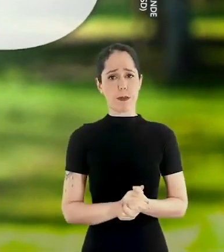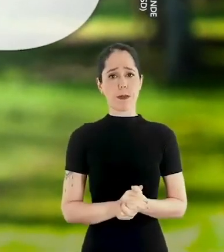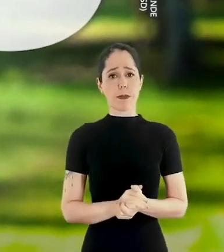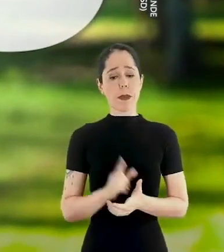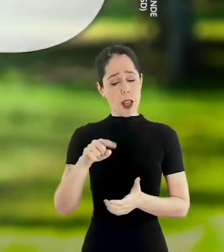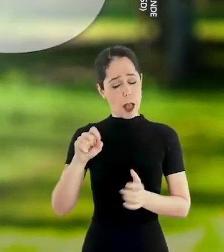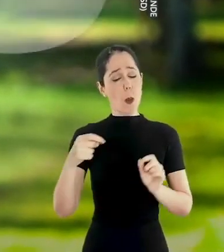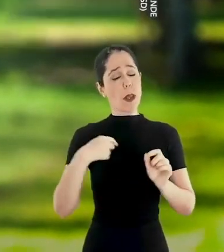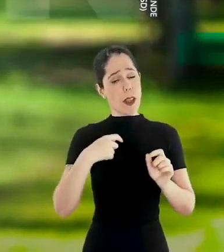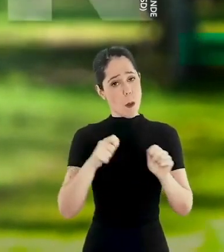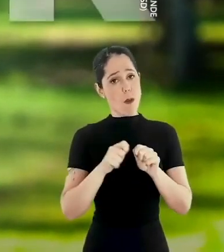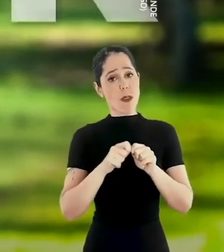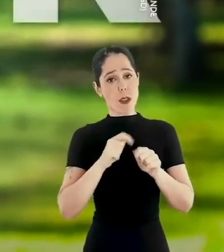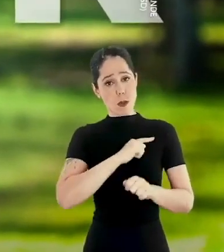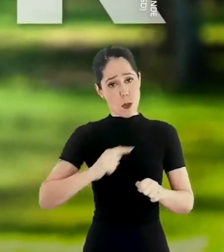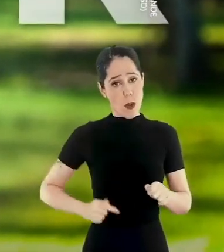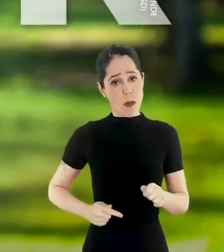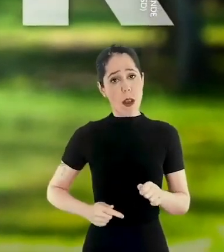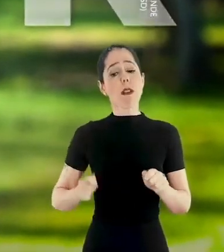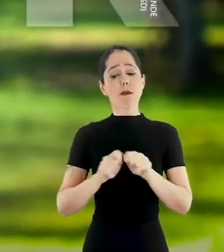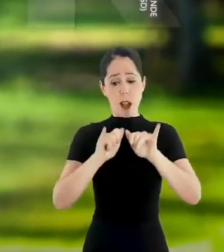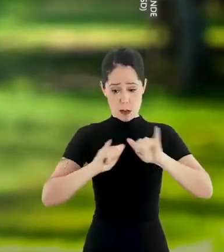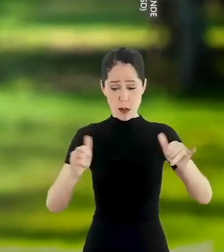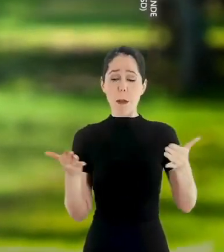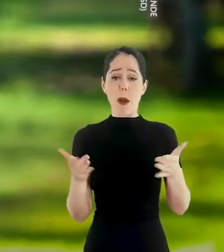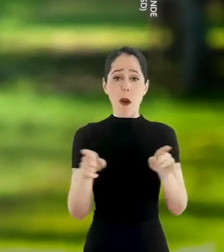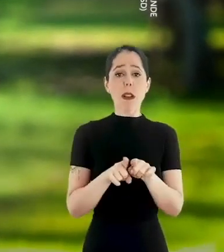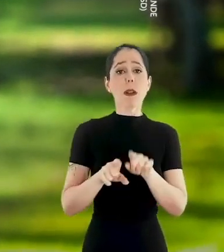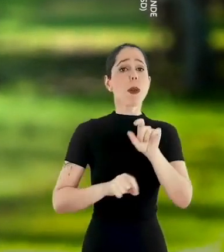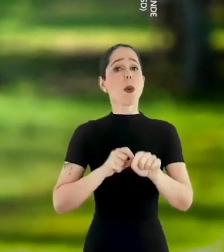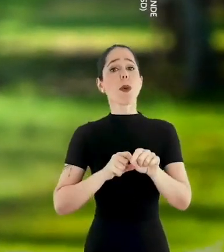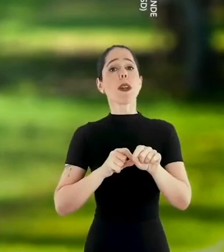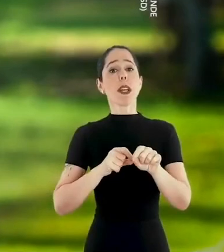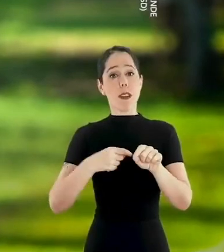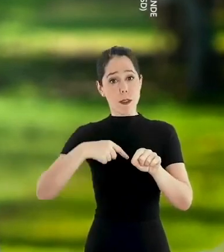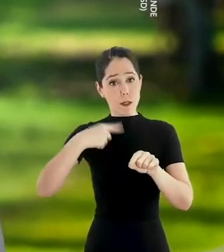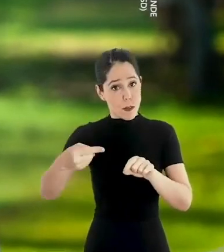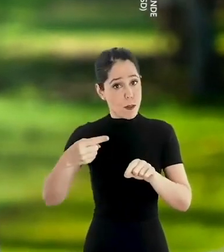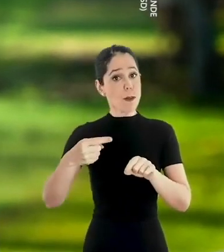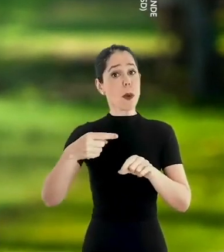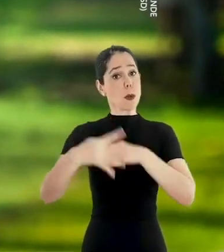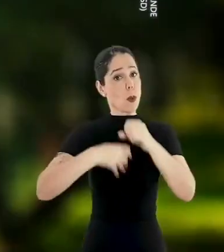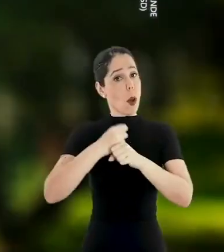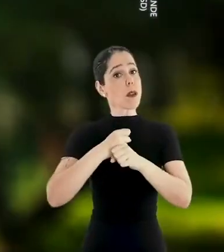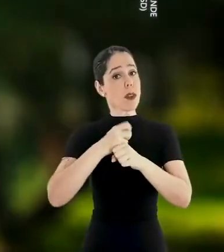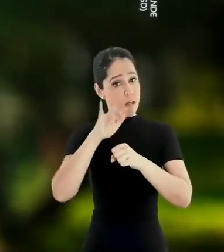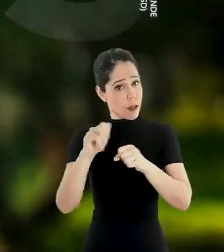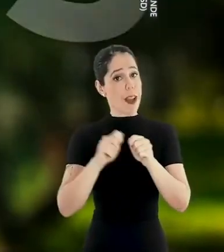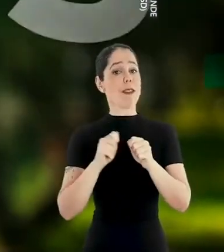mais e eu quero fazer mais e melhor. É justamente por isso que eu decidi disputar a reeleição.